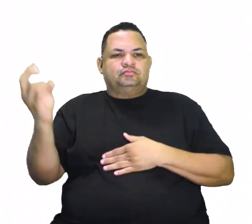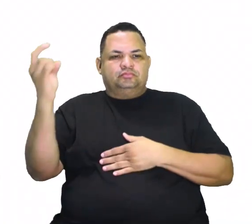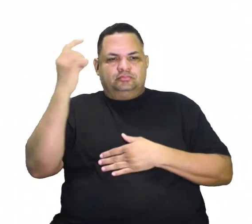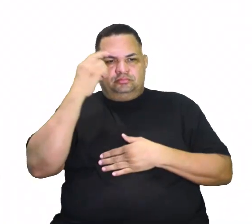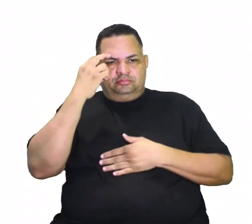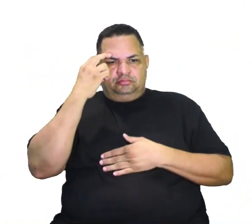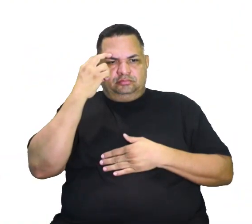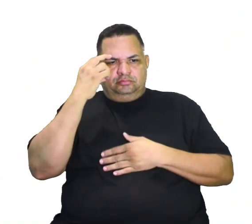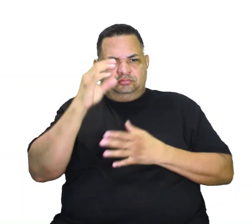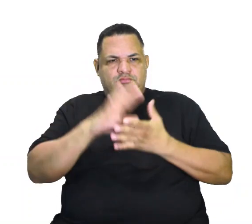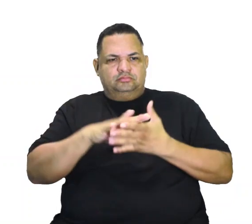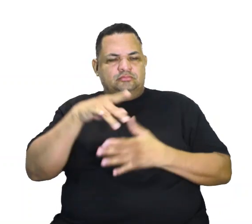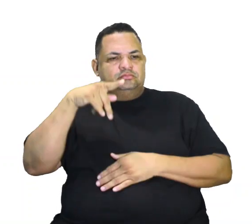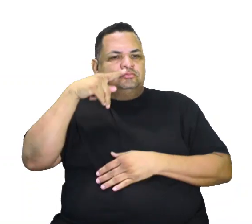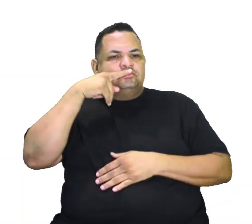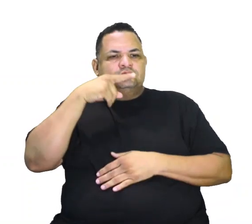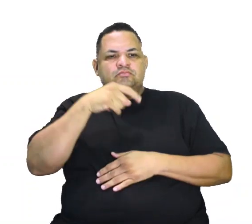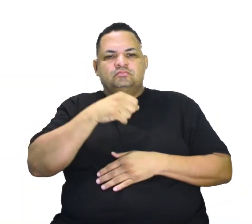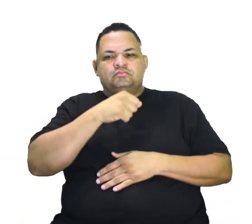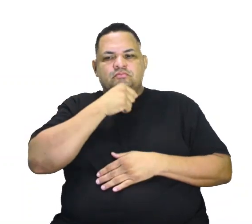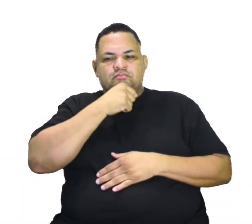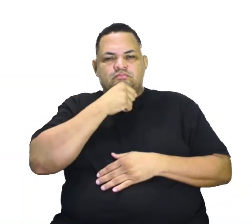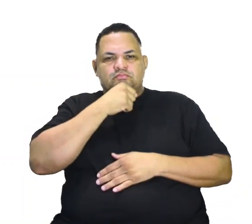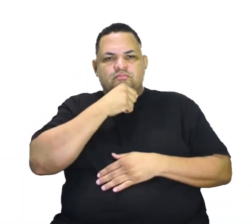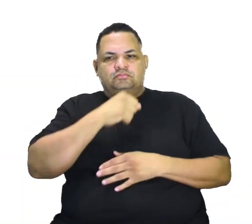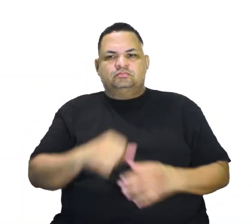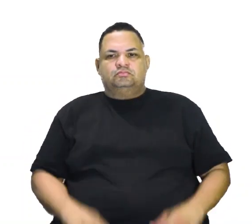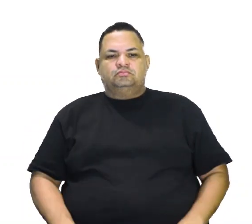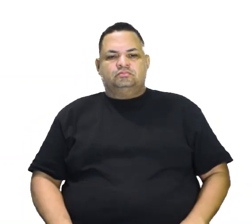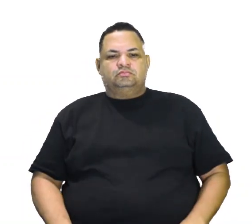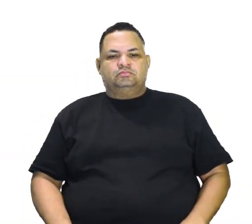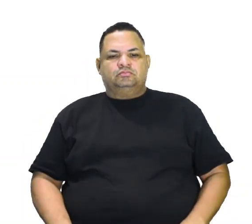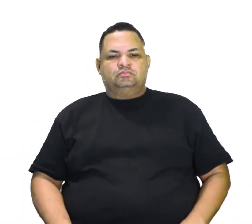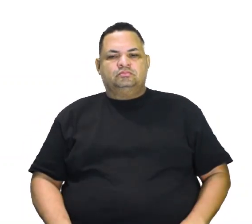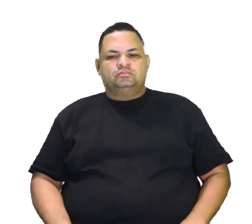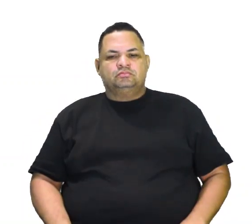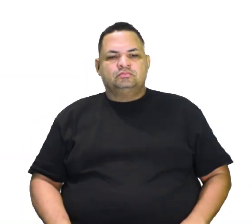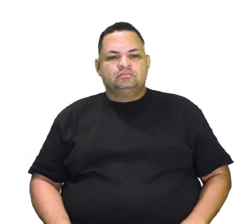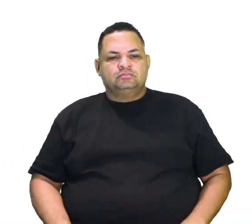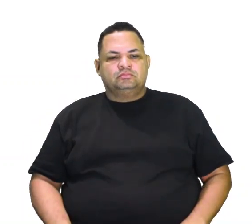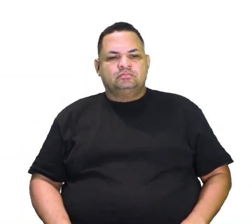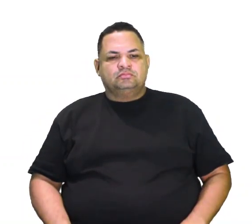aí exposição da cultura, né, porto-velhense, aqui como